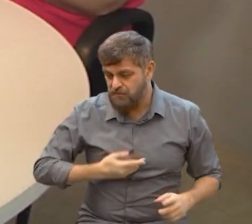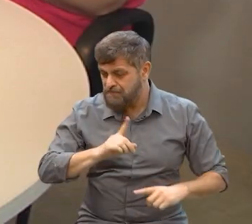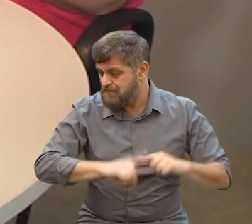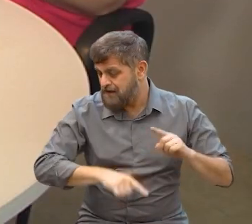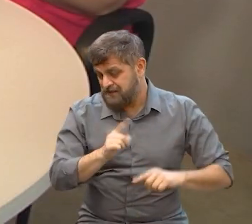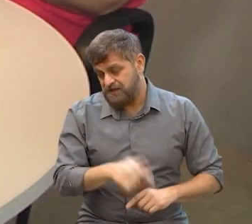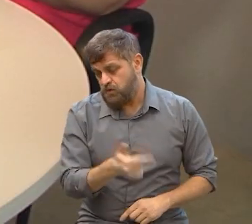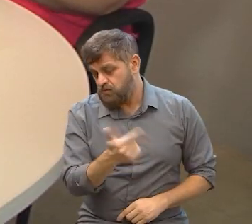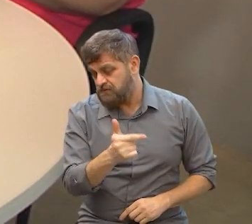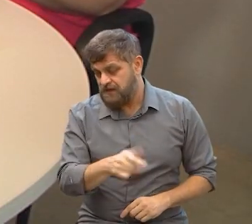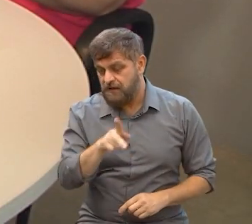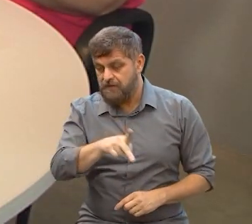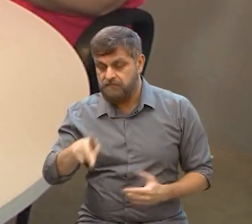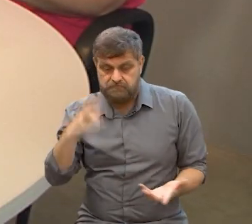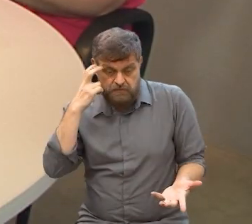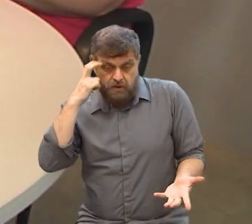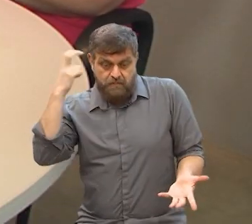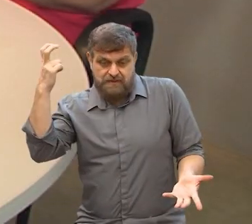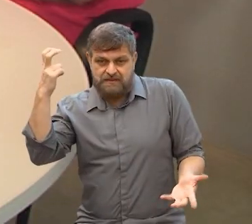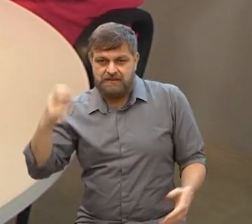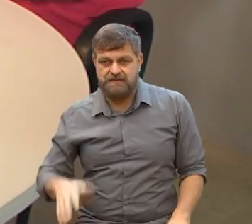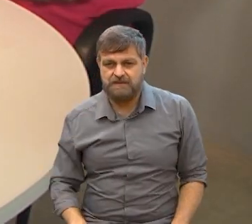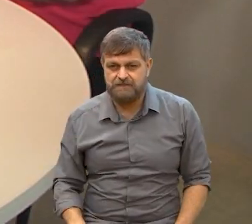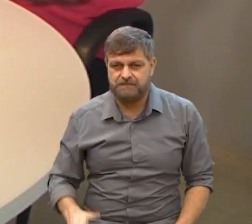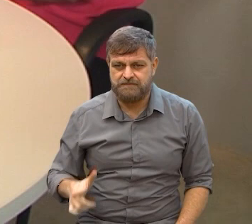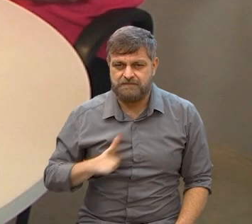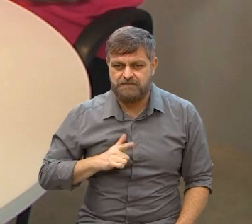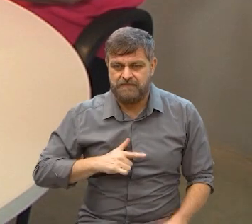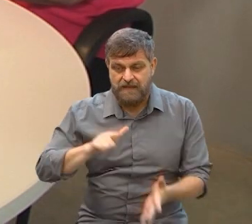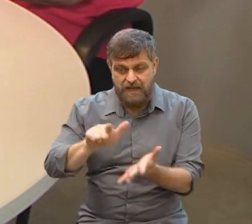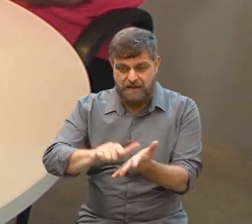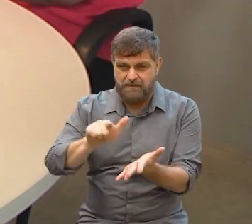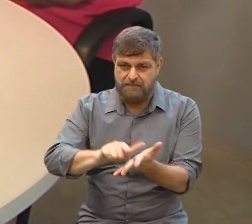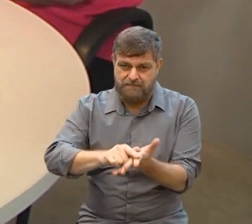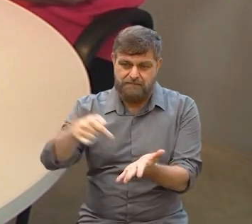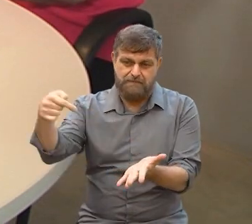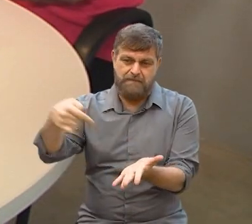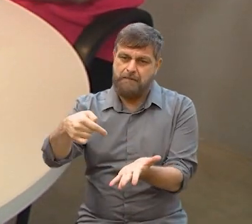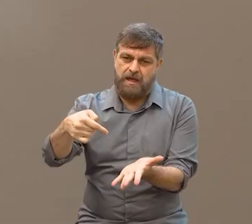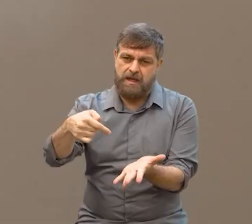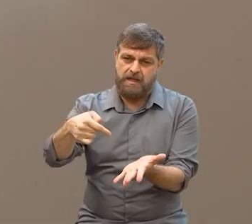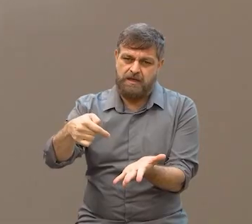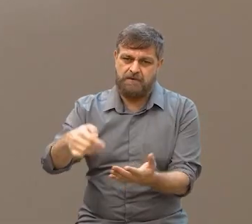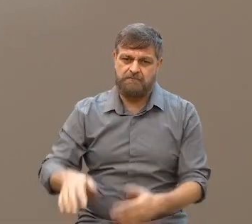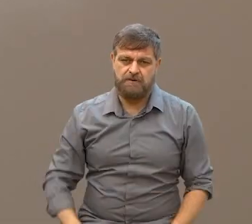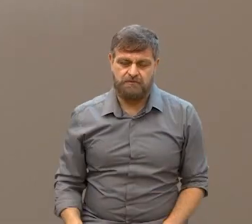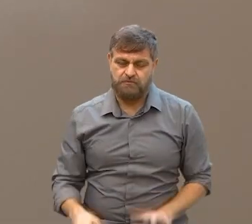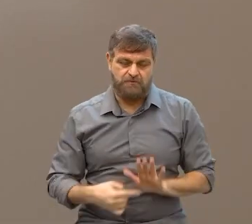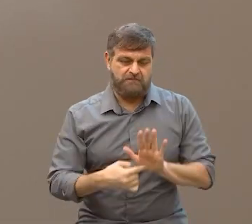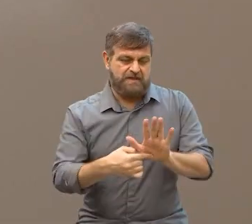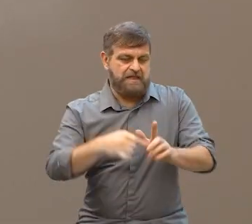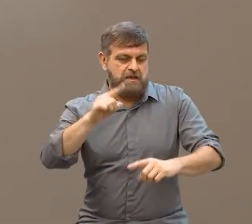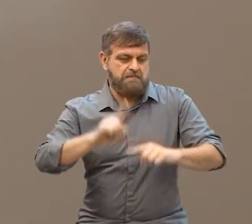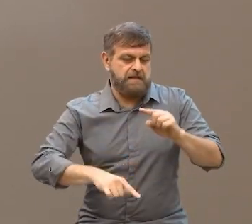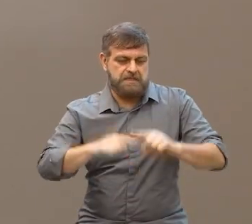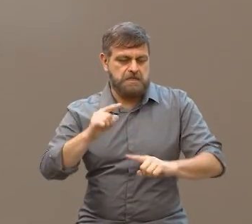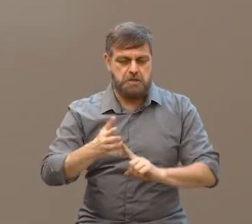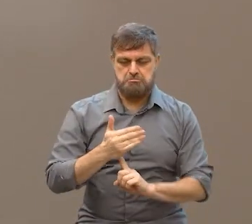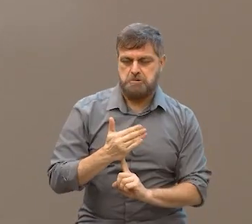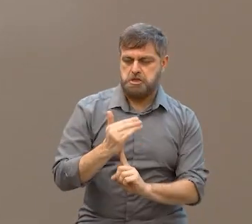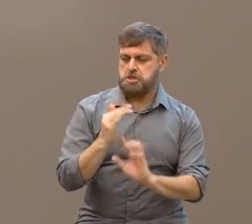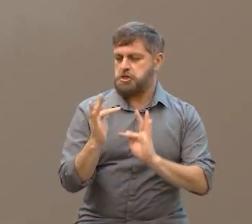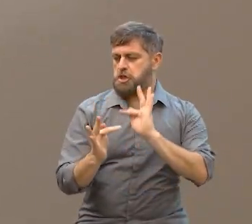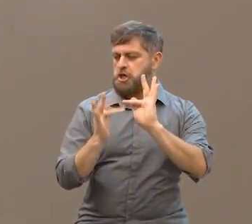aí o professor tem que usar a criatividade. Mas eu tô falando de uma folha de papel, né? Eu não tô falando